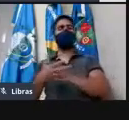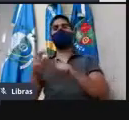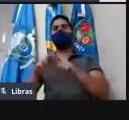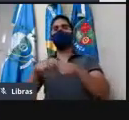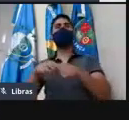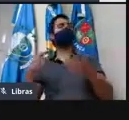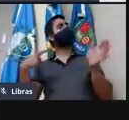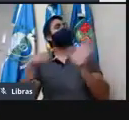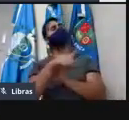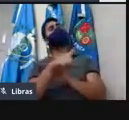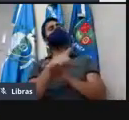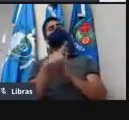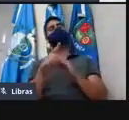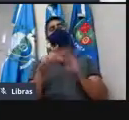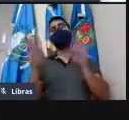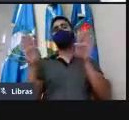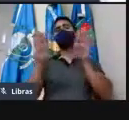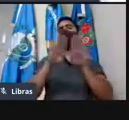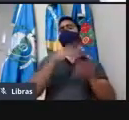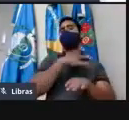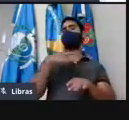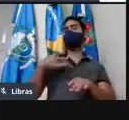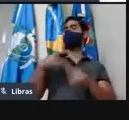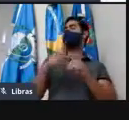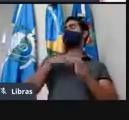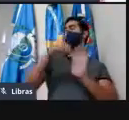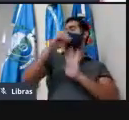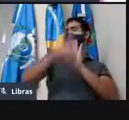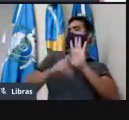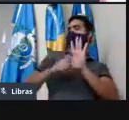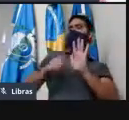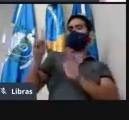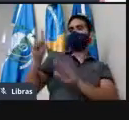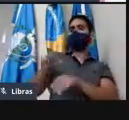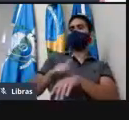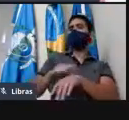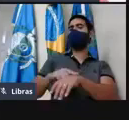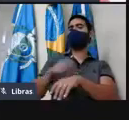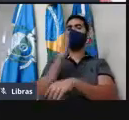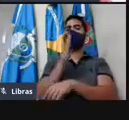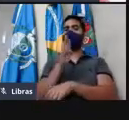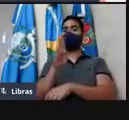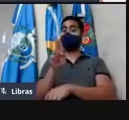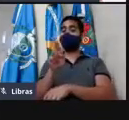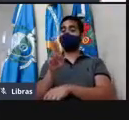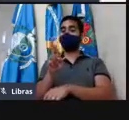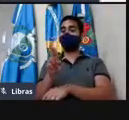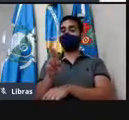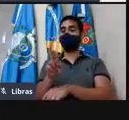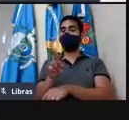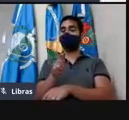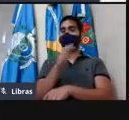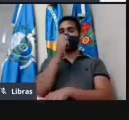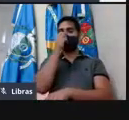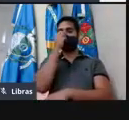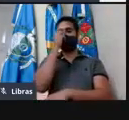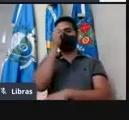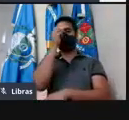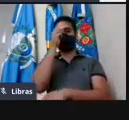barreiras. Já que o decreto, ele cuida da diminuição do horário dos bares, né, com a possível e